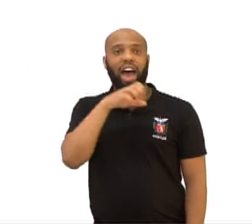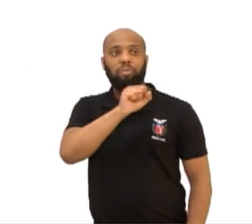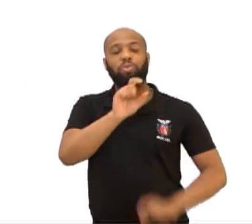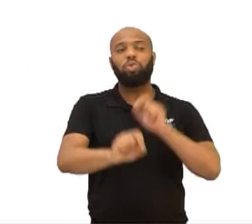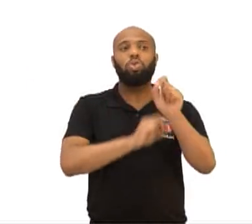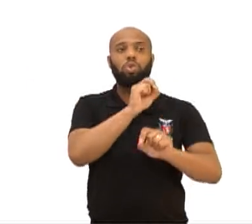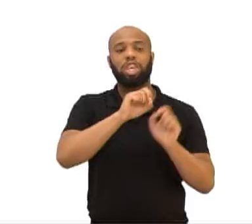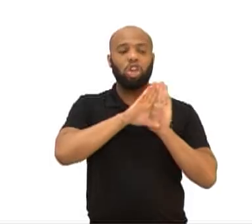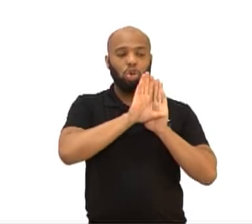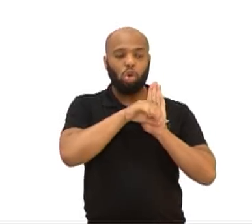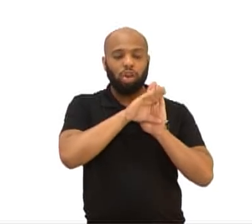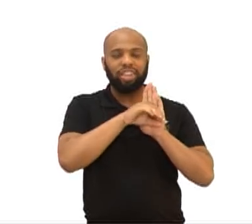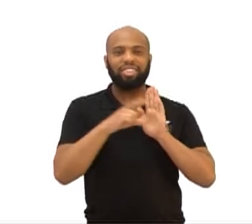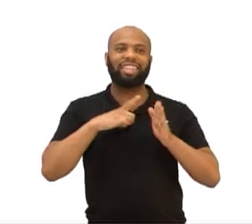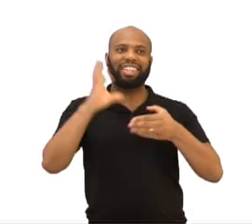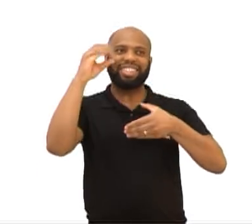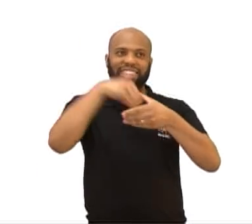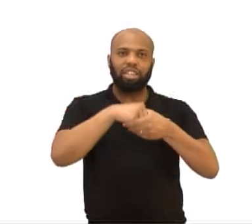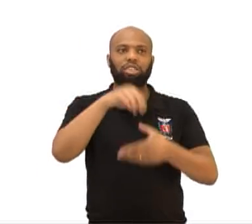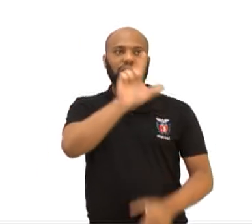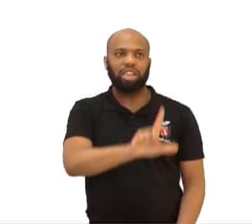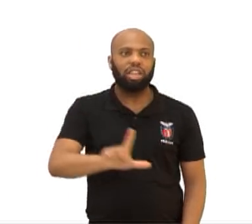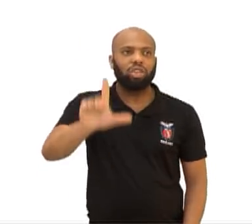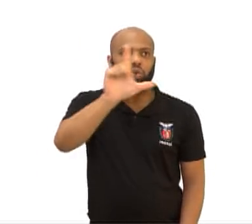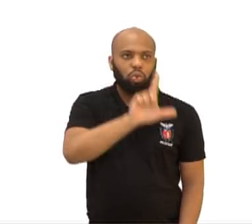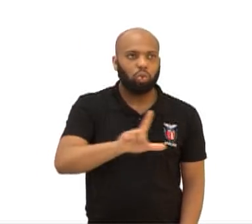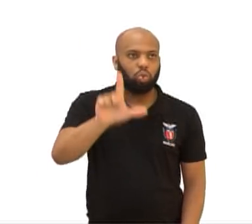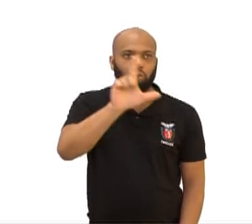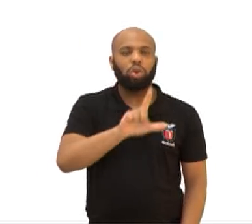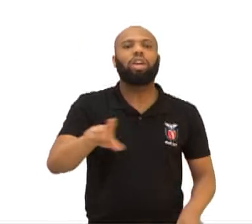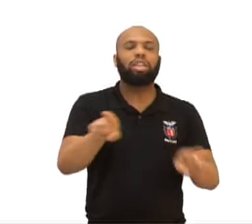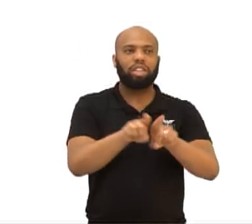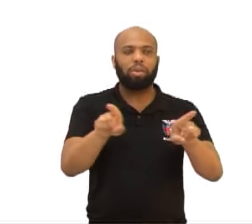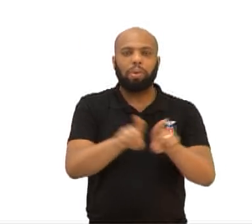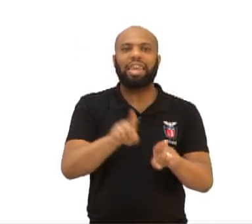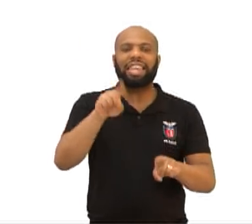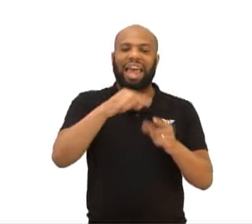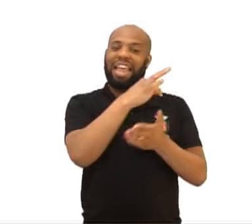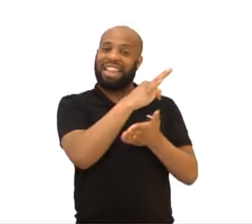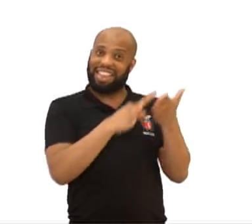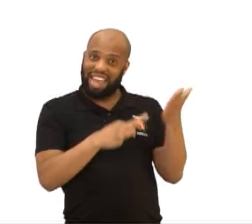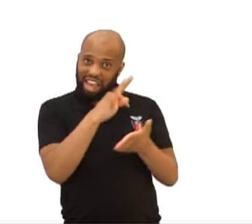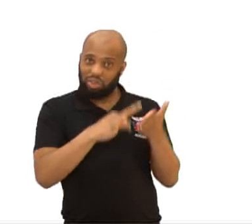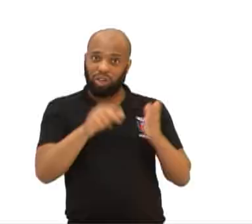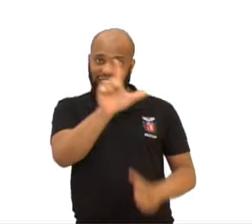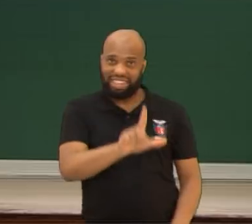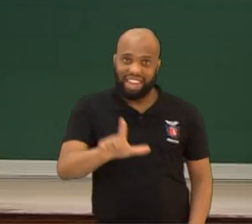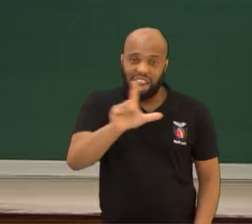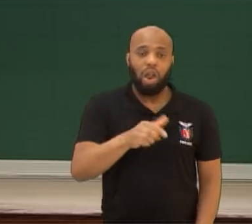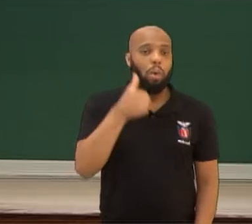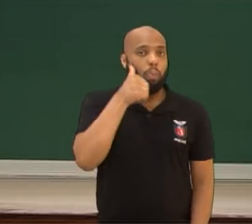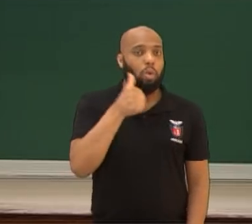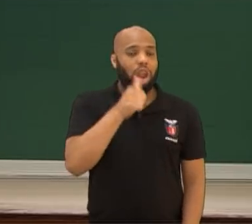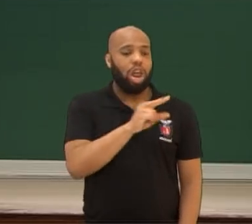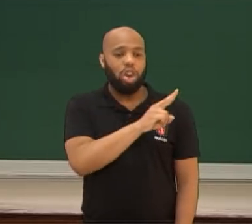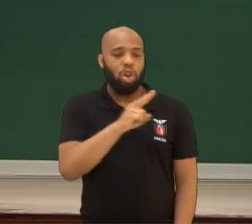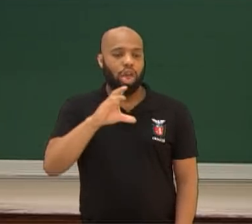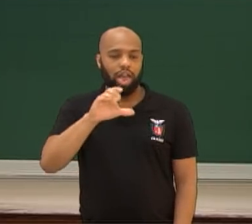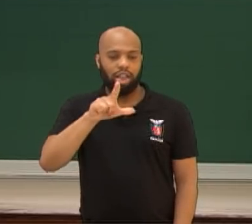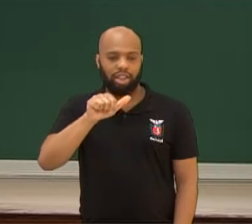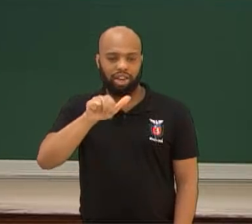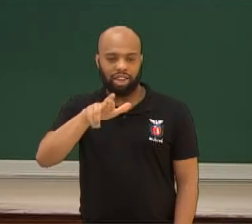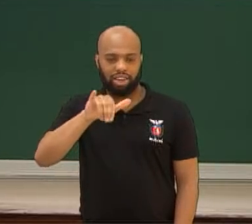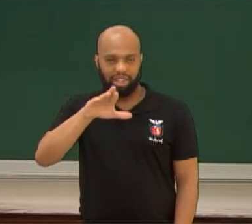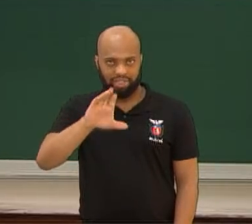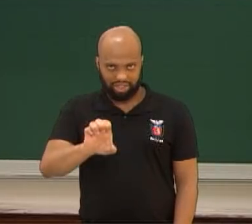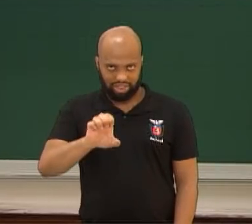um conceito da literatura, né, muito utilizado nos textos literários da Clarice Lispector, conforme também a gente já estudou,